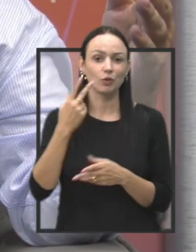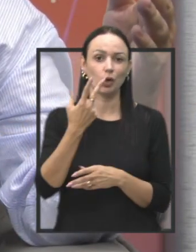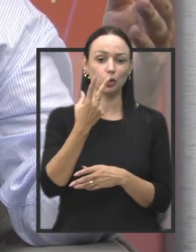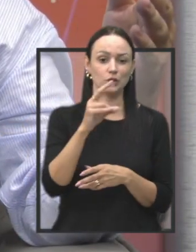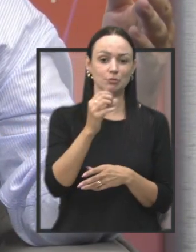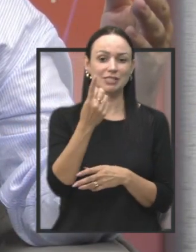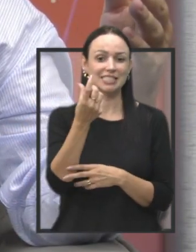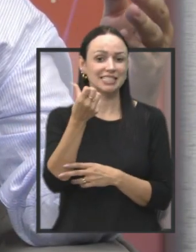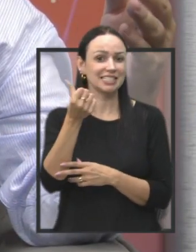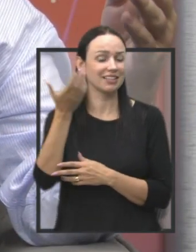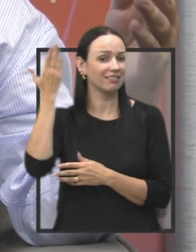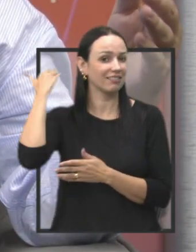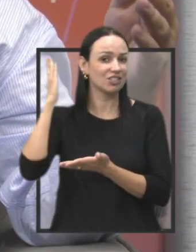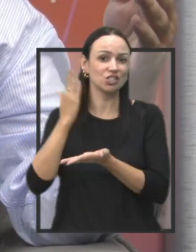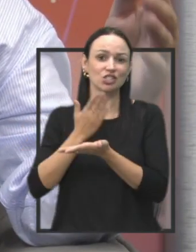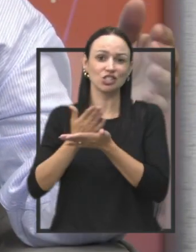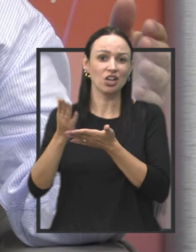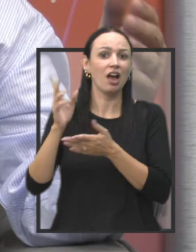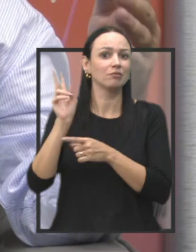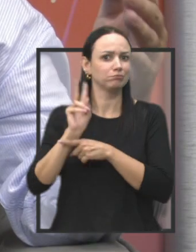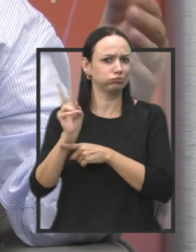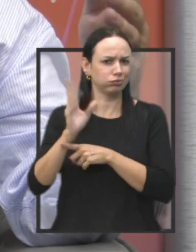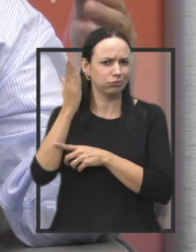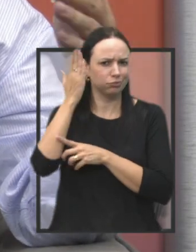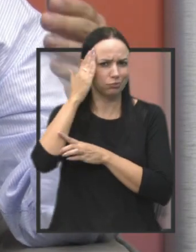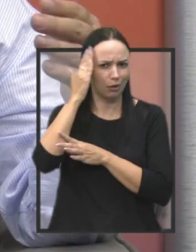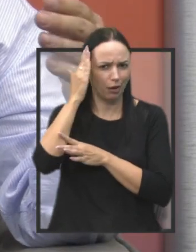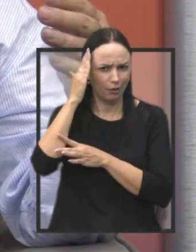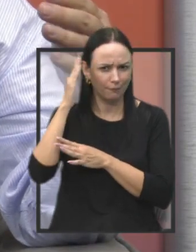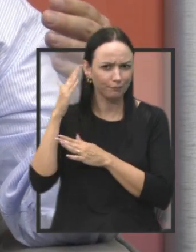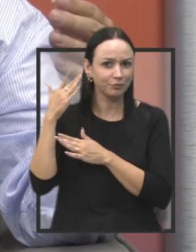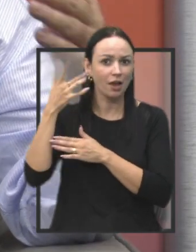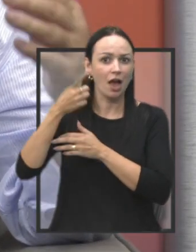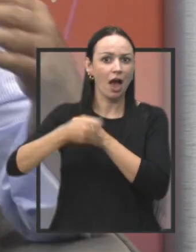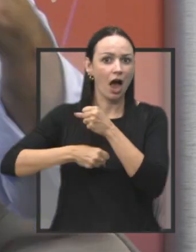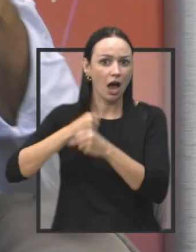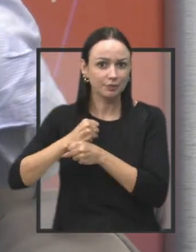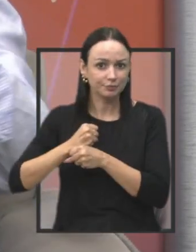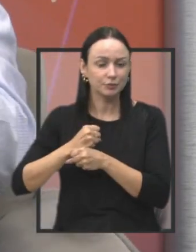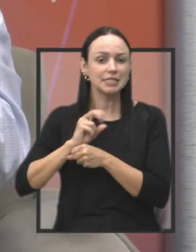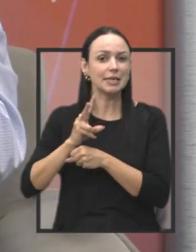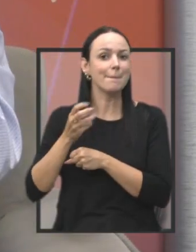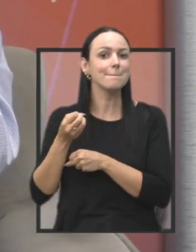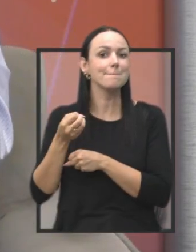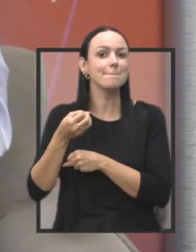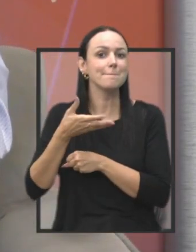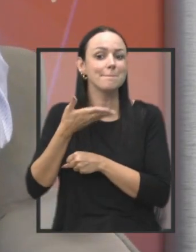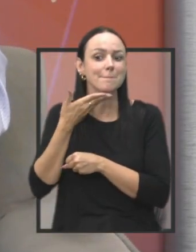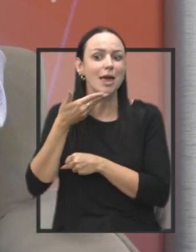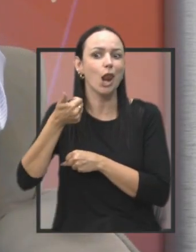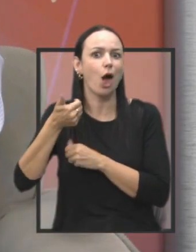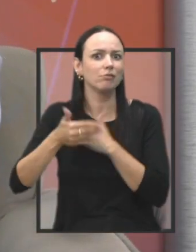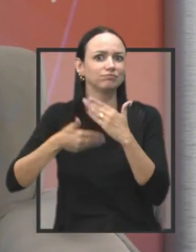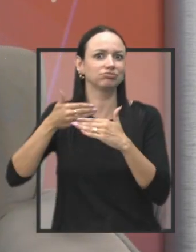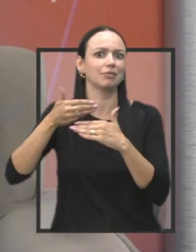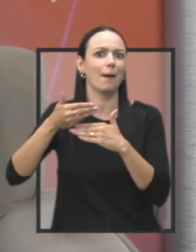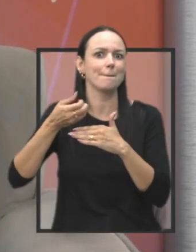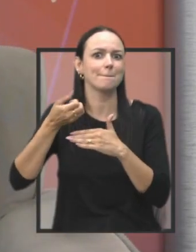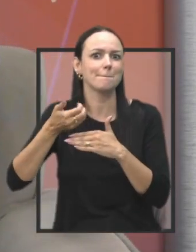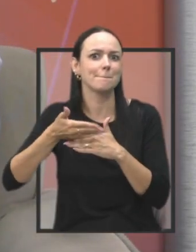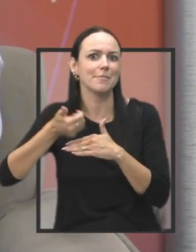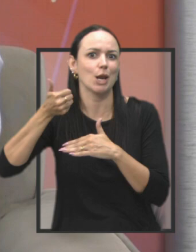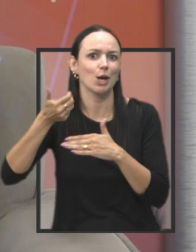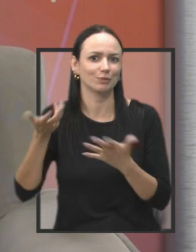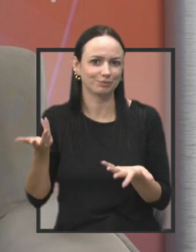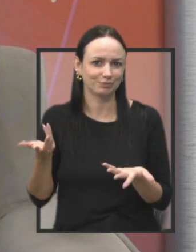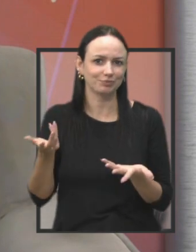esse monitoramento. Então, a Receita está parada e a cada ano que passa, ela aperfeiçoa, certo? Esses